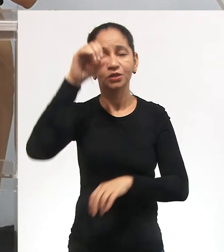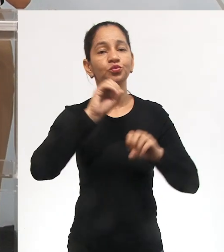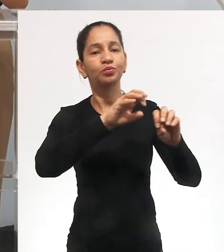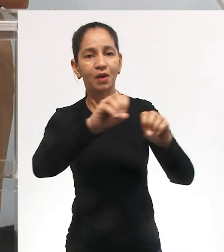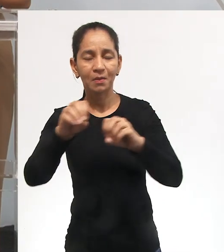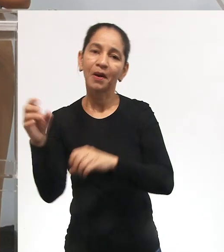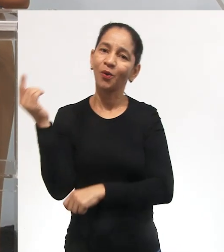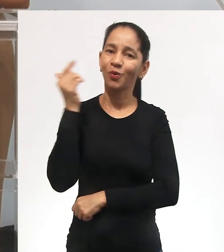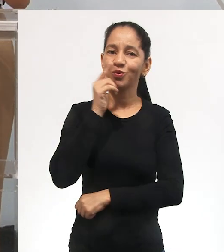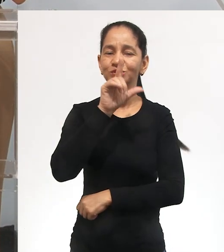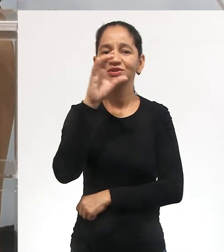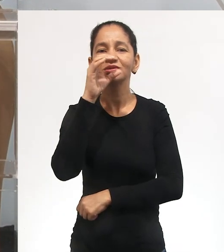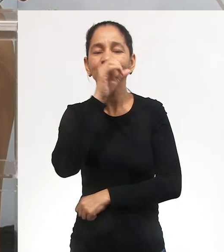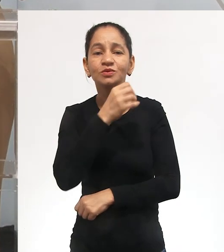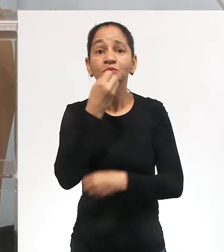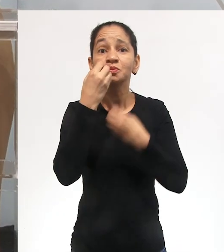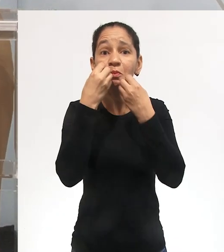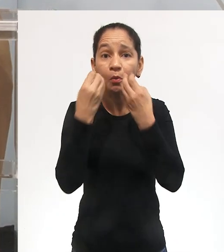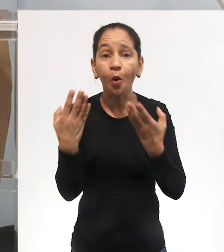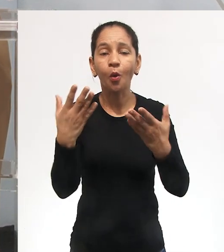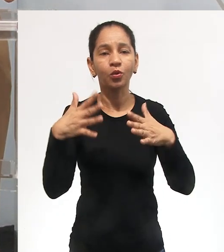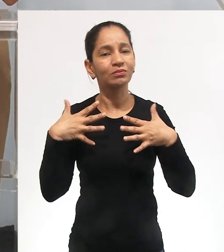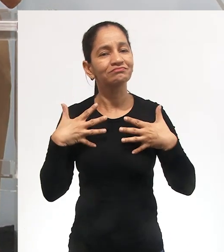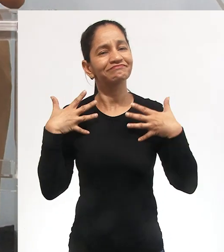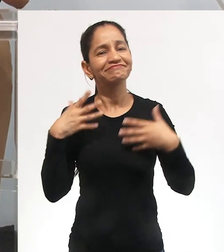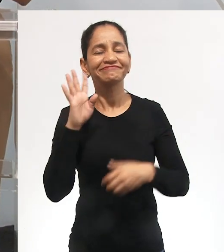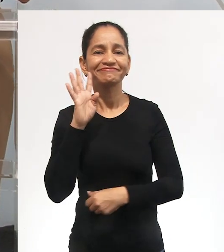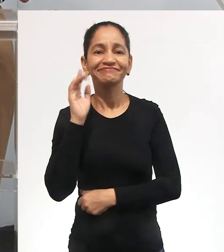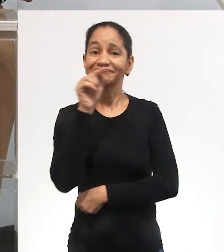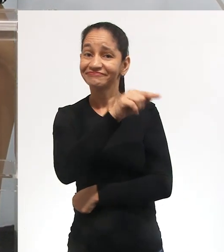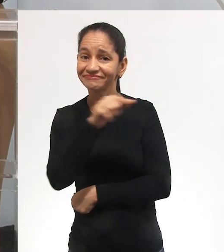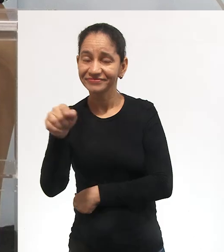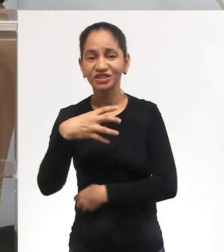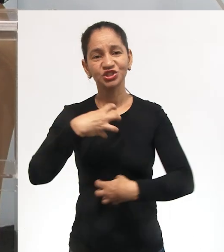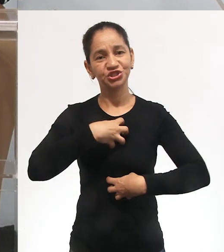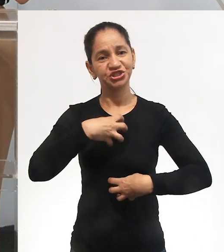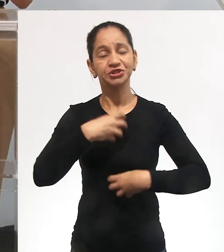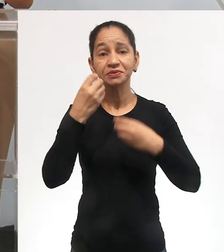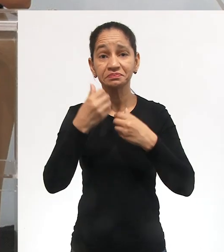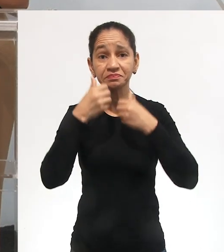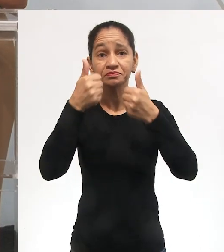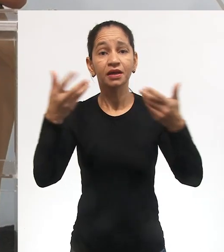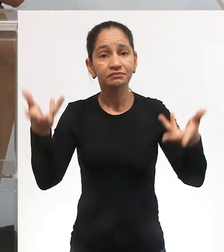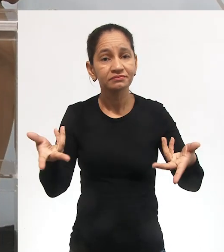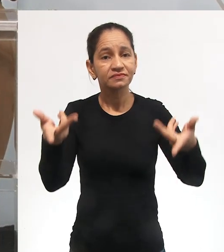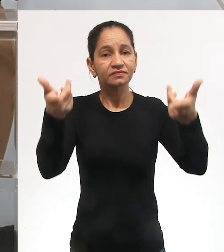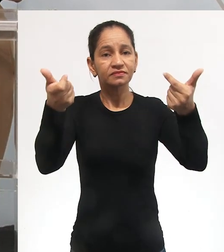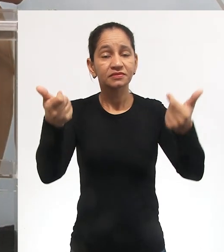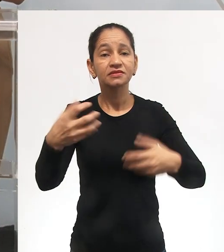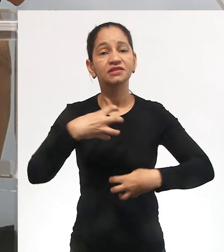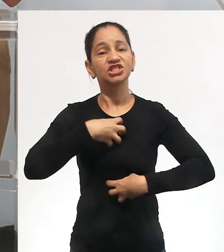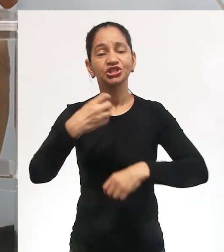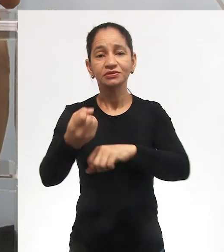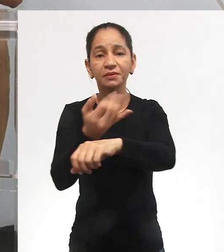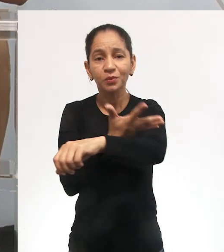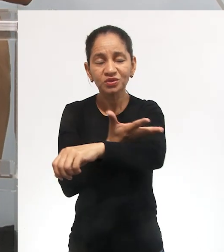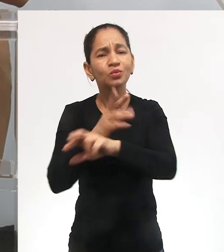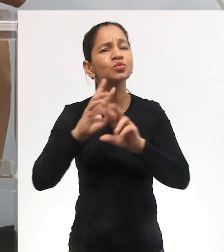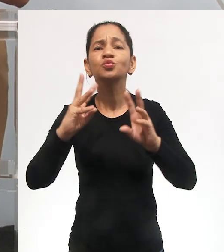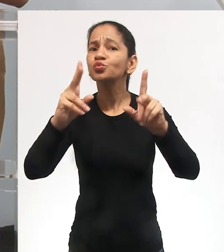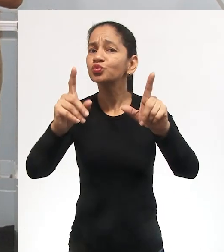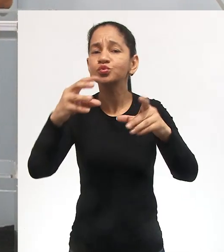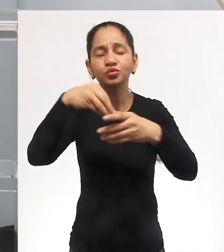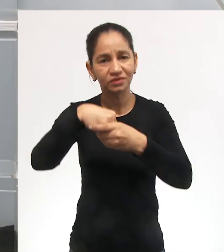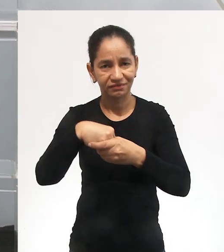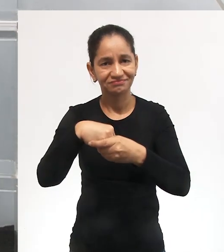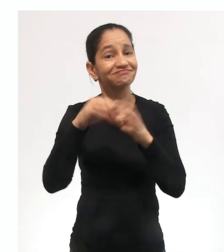de ensino-aprendizagem, para o processo de criação, para o processo de desenvolvimento das habilidades socioemocionais e